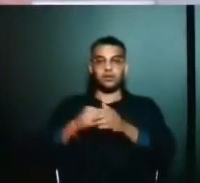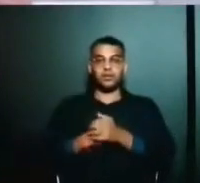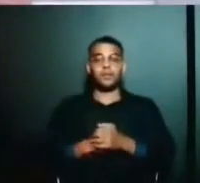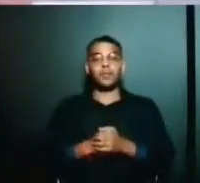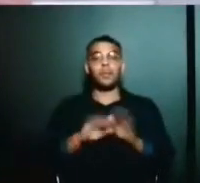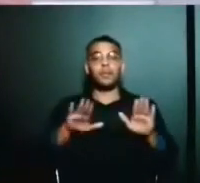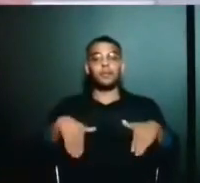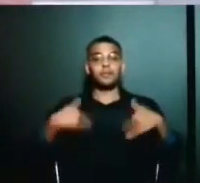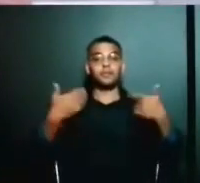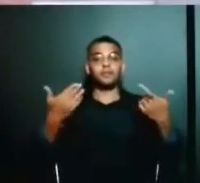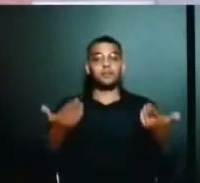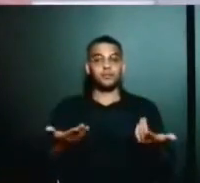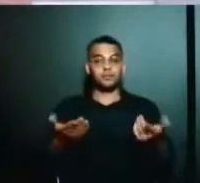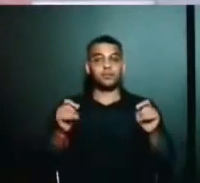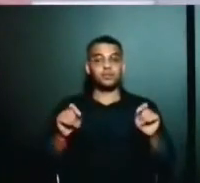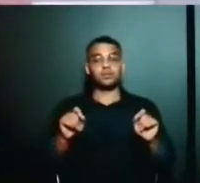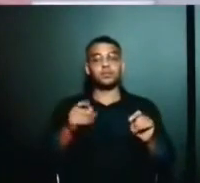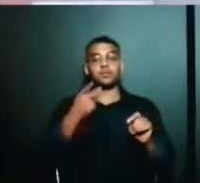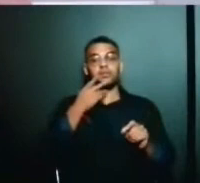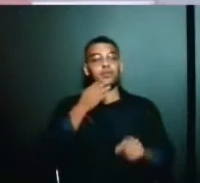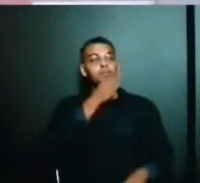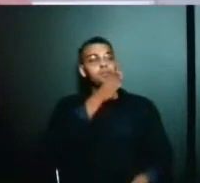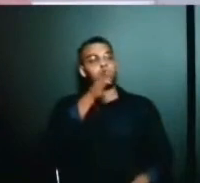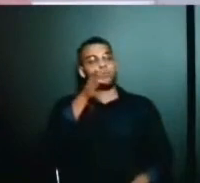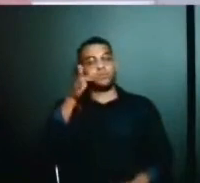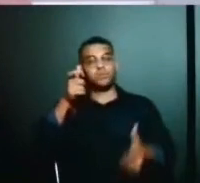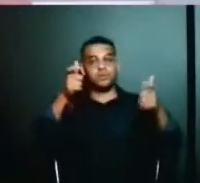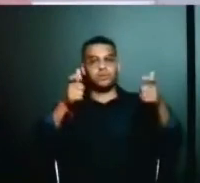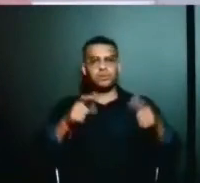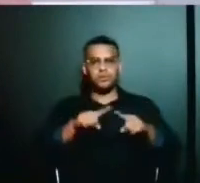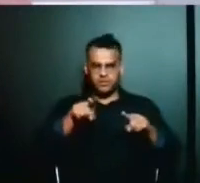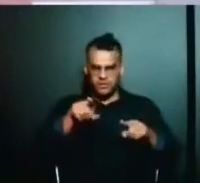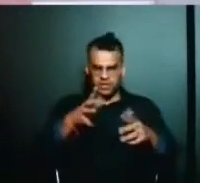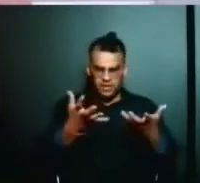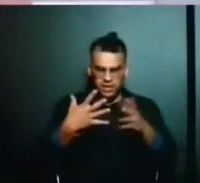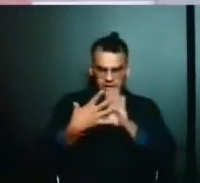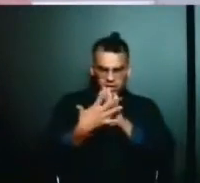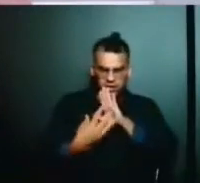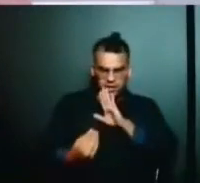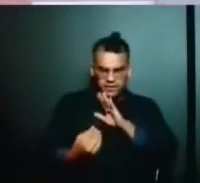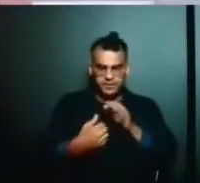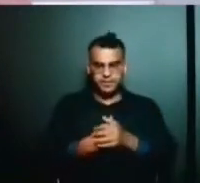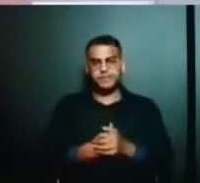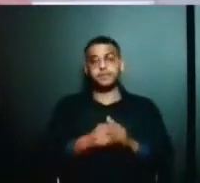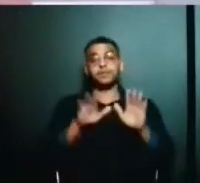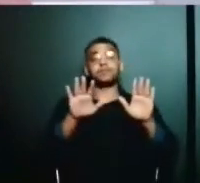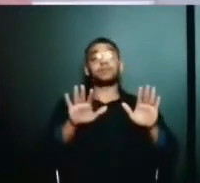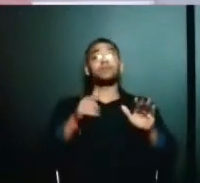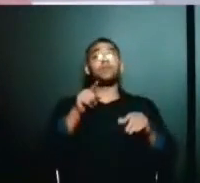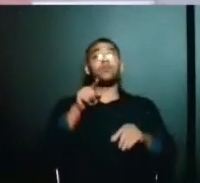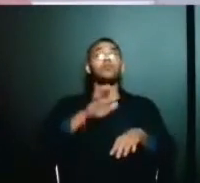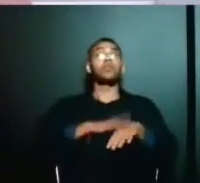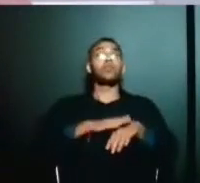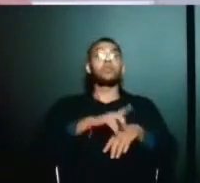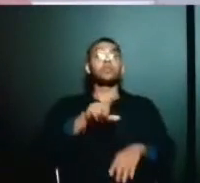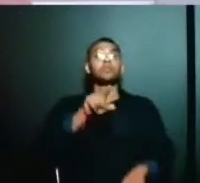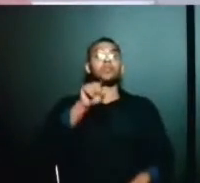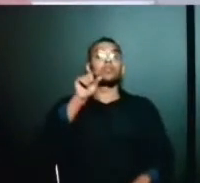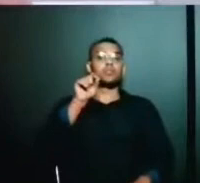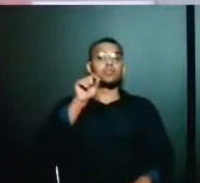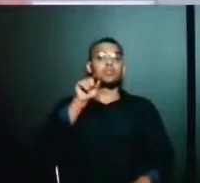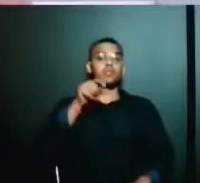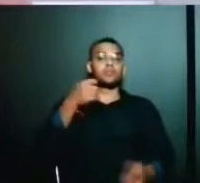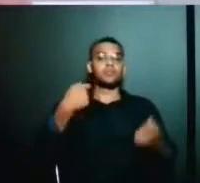todos esses lugares, mas eu tenho que dizer uma coisa para você que quer fazer a mesma coisa que eu. Toda escolha que você faz é uma